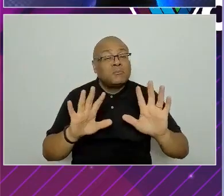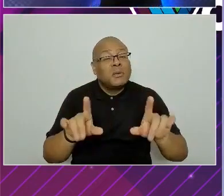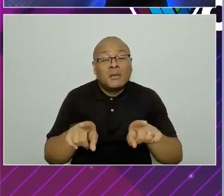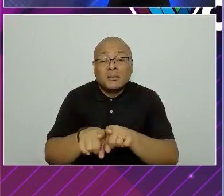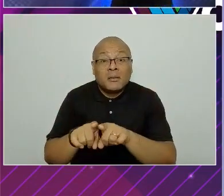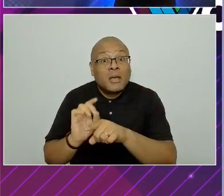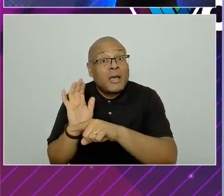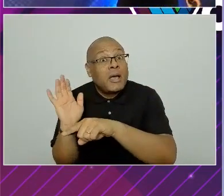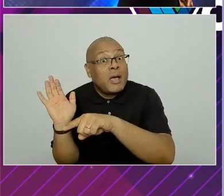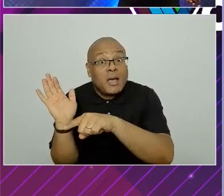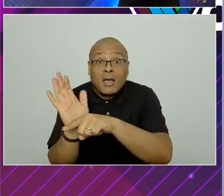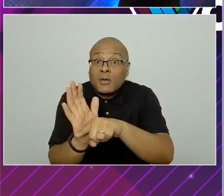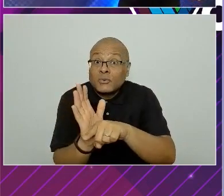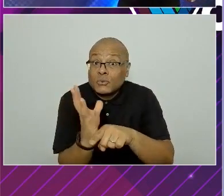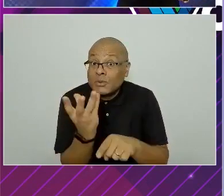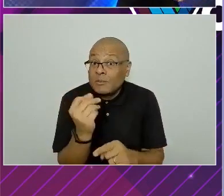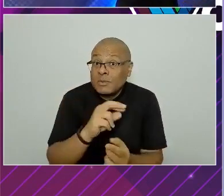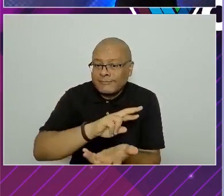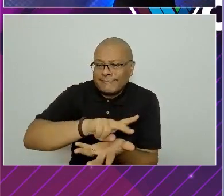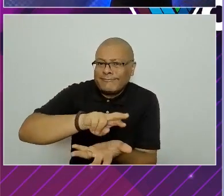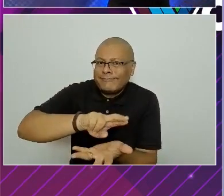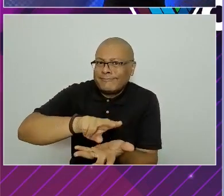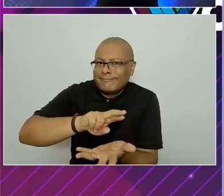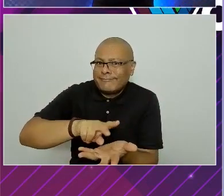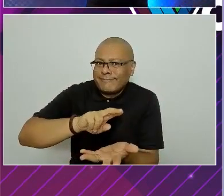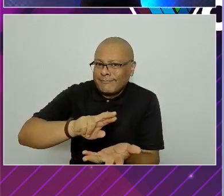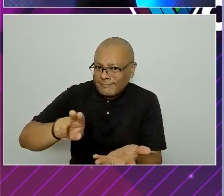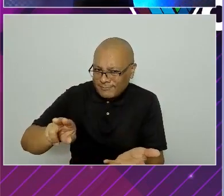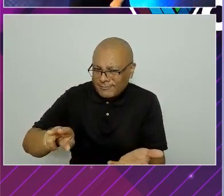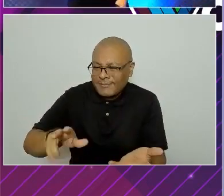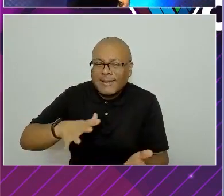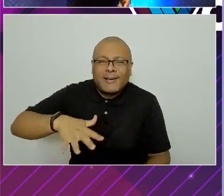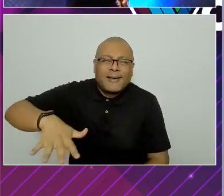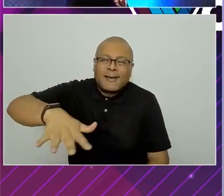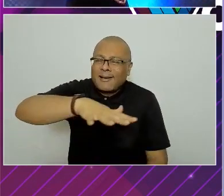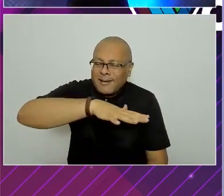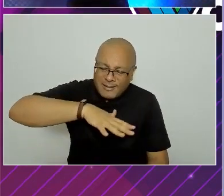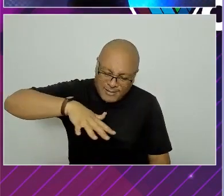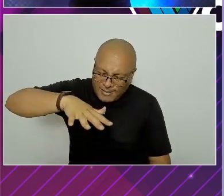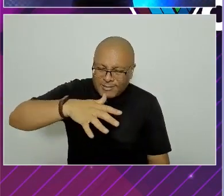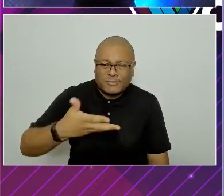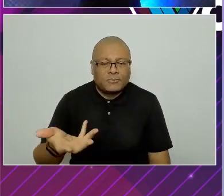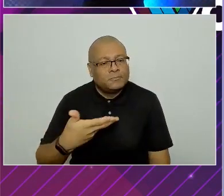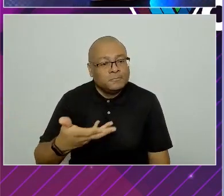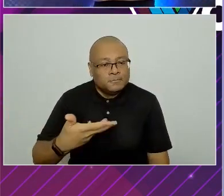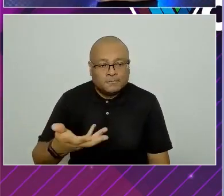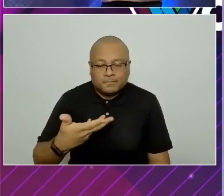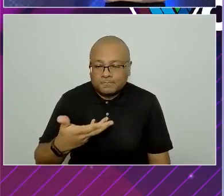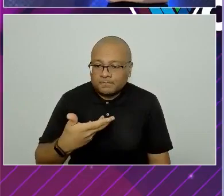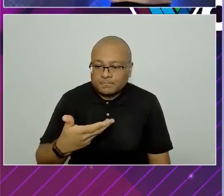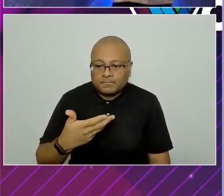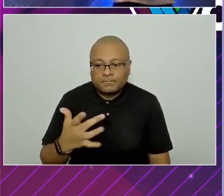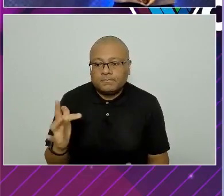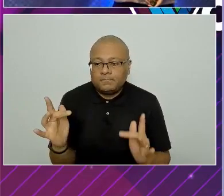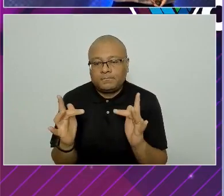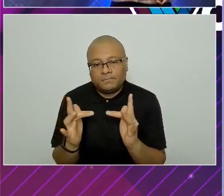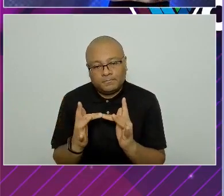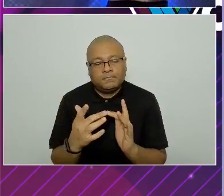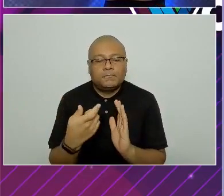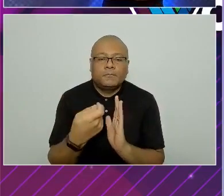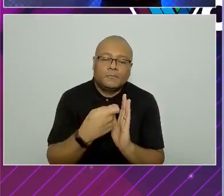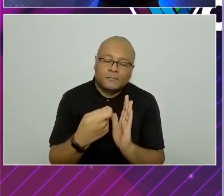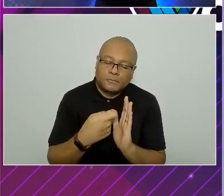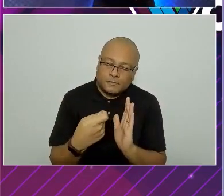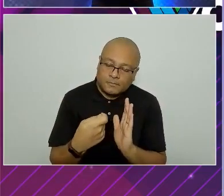ajuda muito, né? Ela ajuda em diversos setores do mercado, né? A agilizar geração de textos, a agilizar